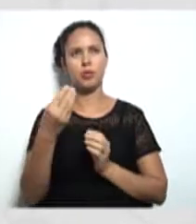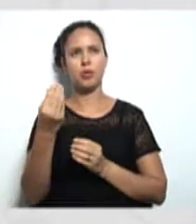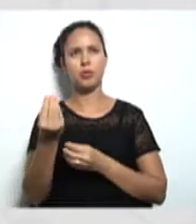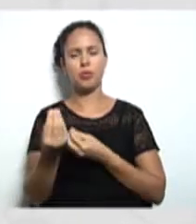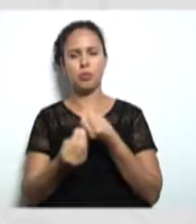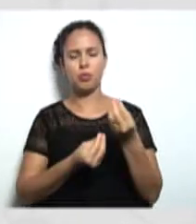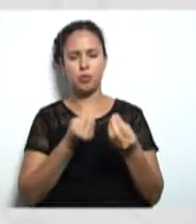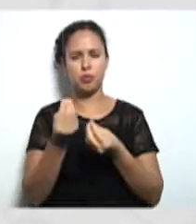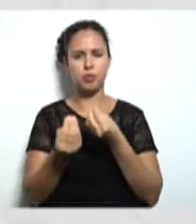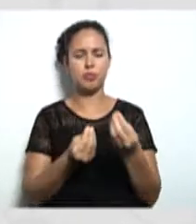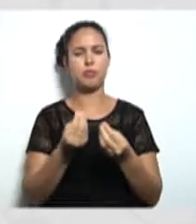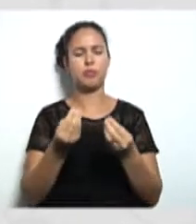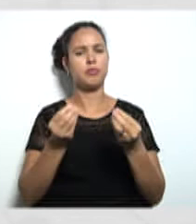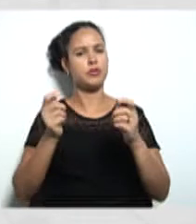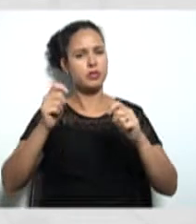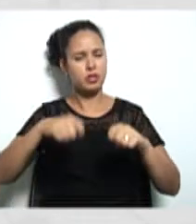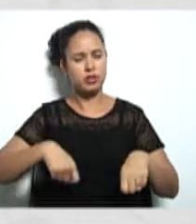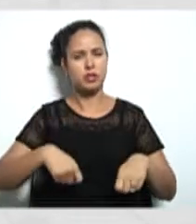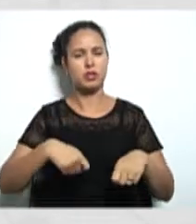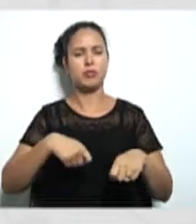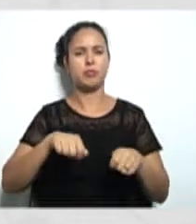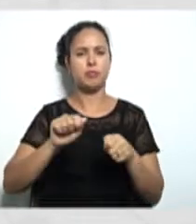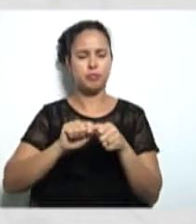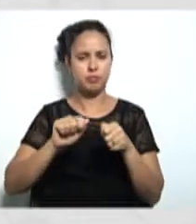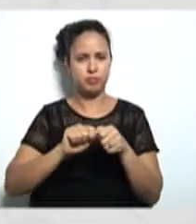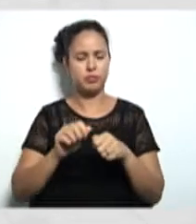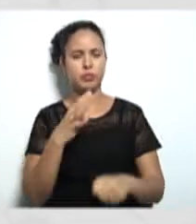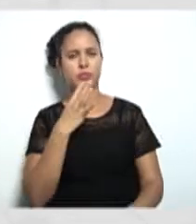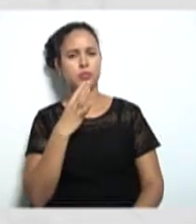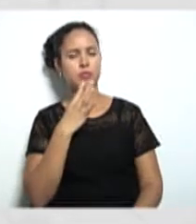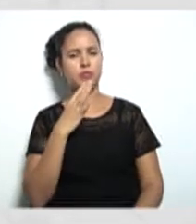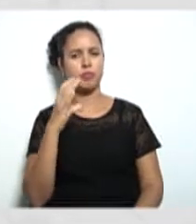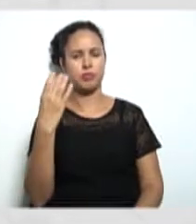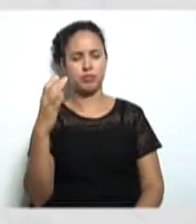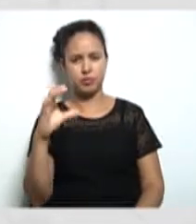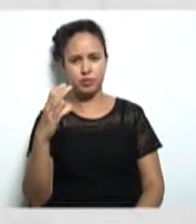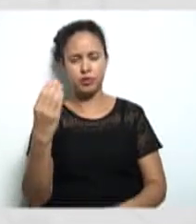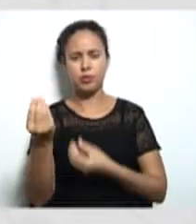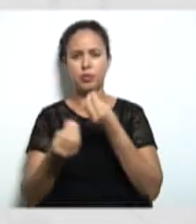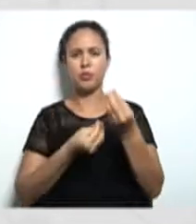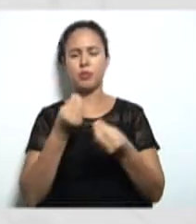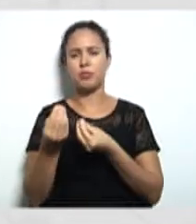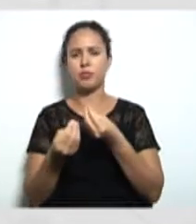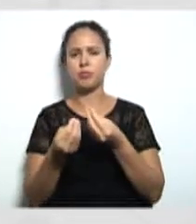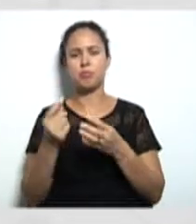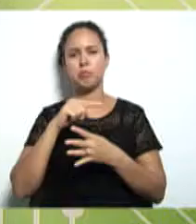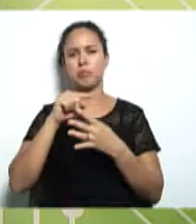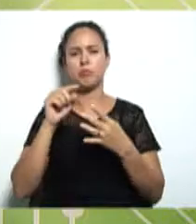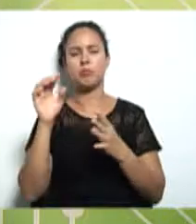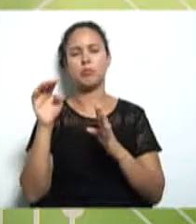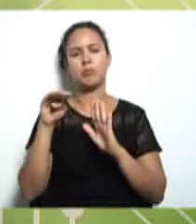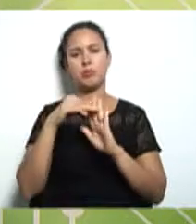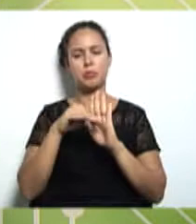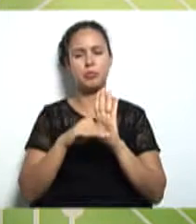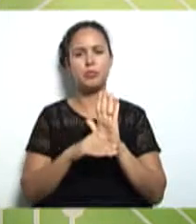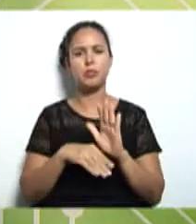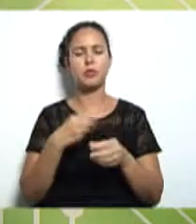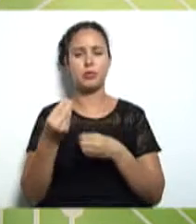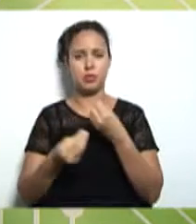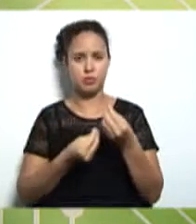podemos construir o conhecimento científico? De que formas? Primeiro, como nós colocamos